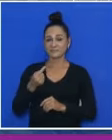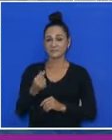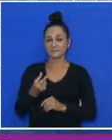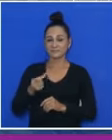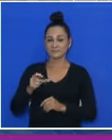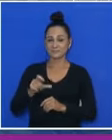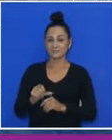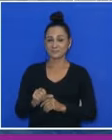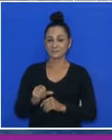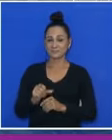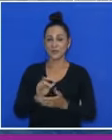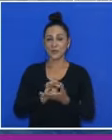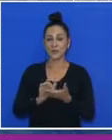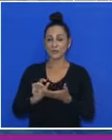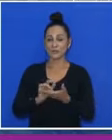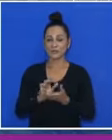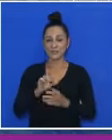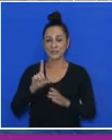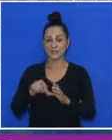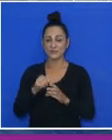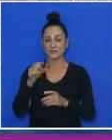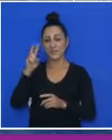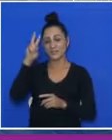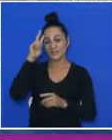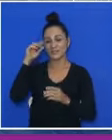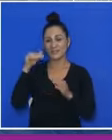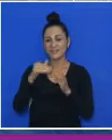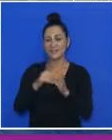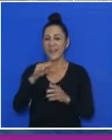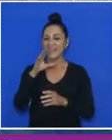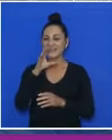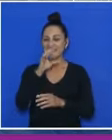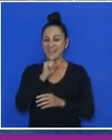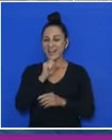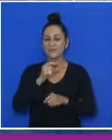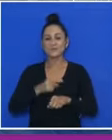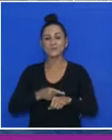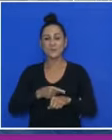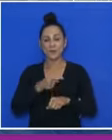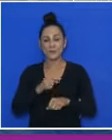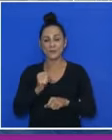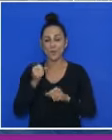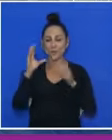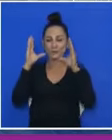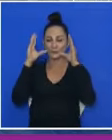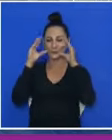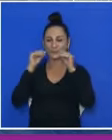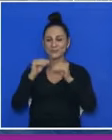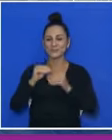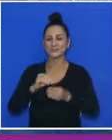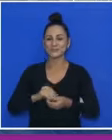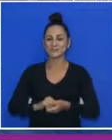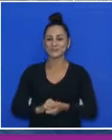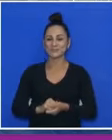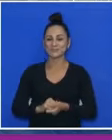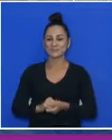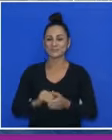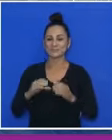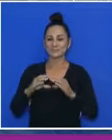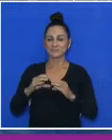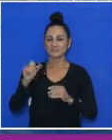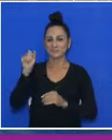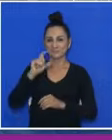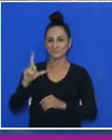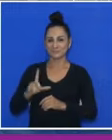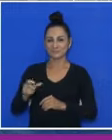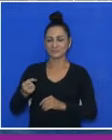19. Loto Fácil com sorteios de segunda a sábado, sempre a partir das 8 da noite. Bola azul, número